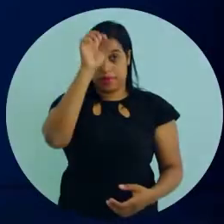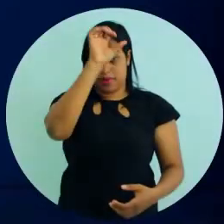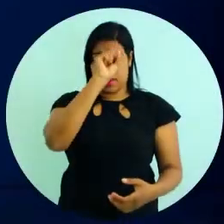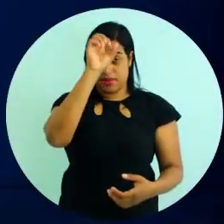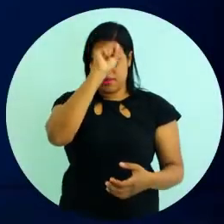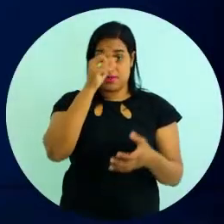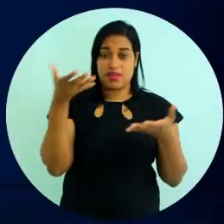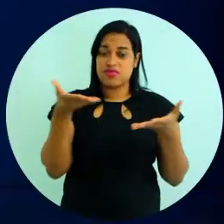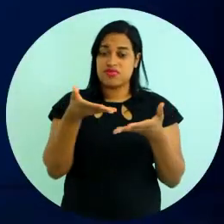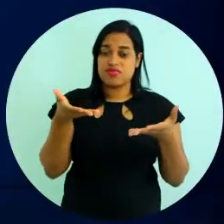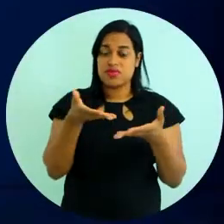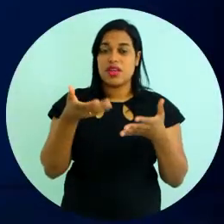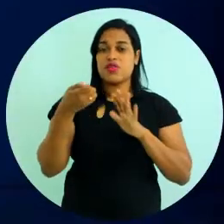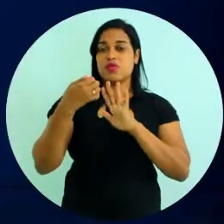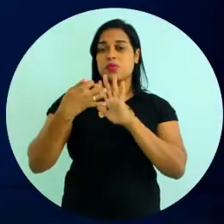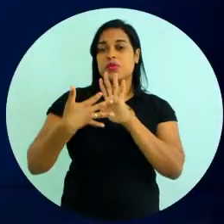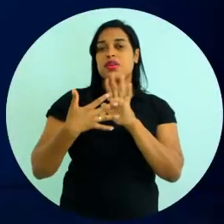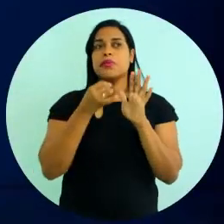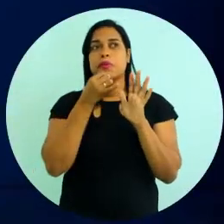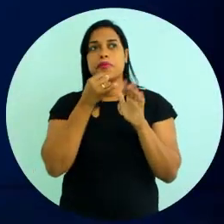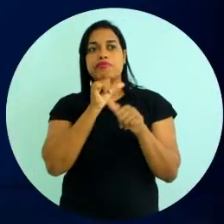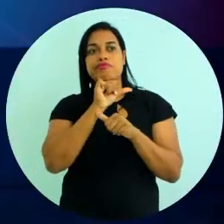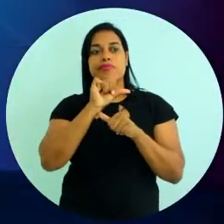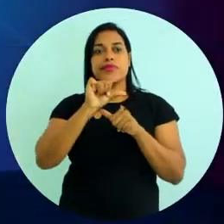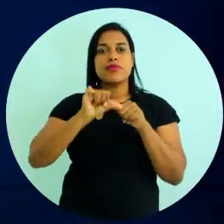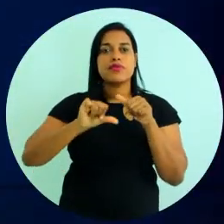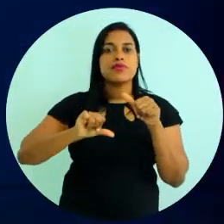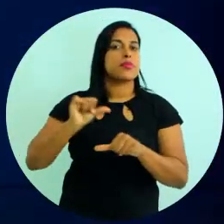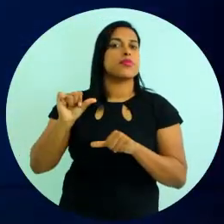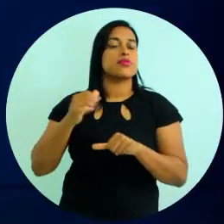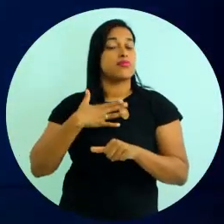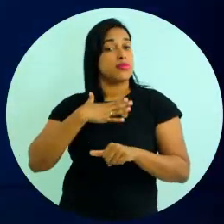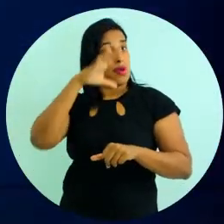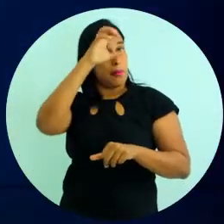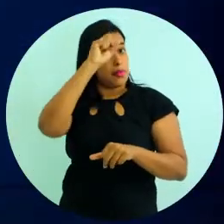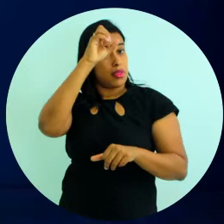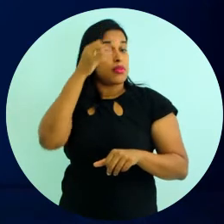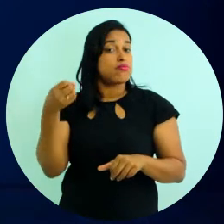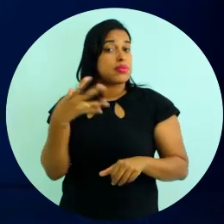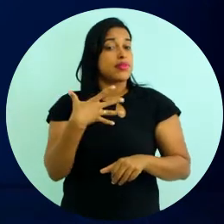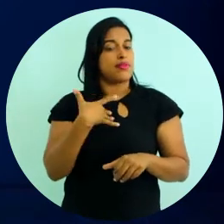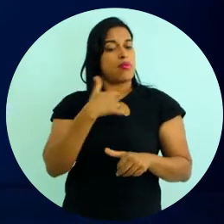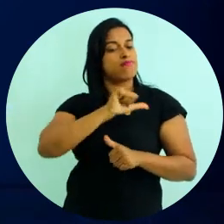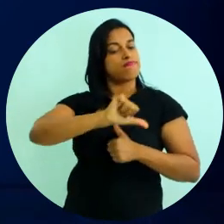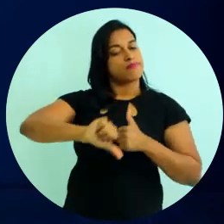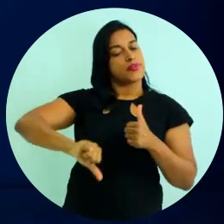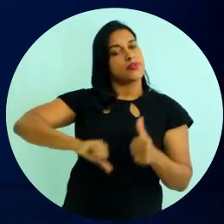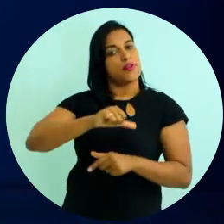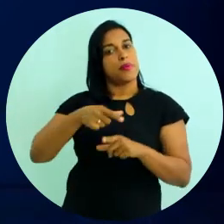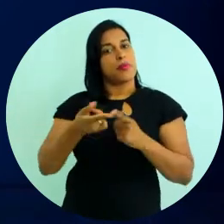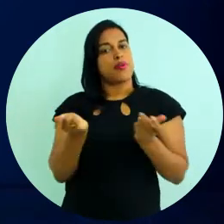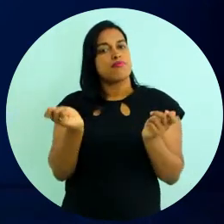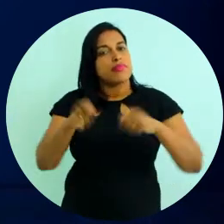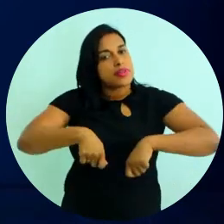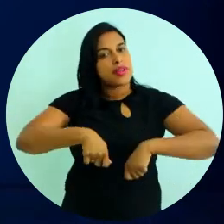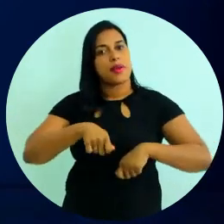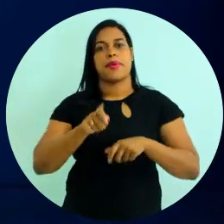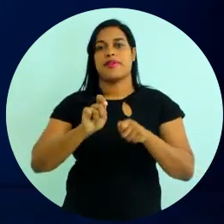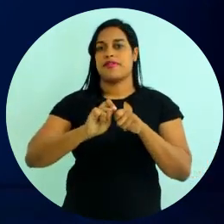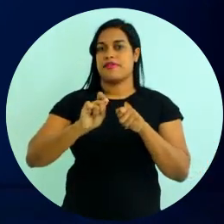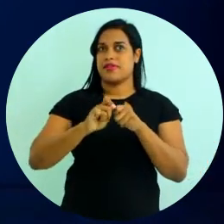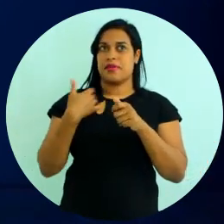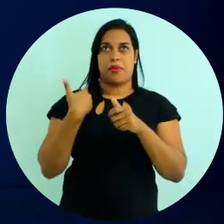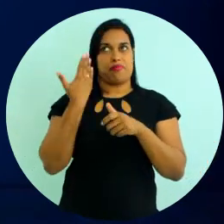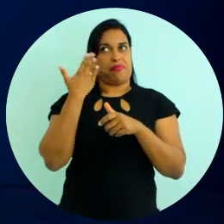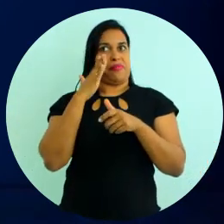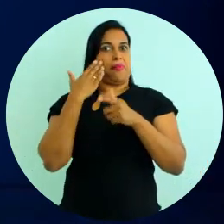A aprendizagem geralmente é definida como uma transformação. Quando eu aprendo coisas novas, eu me transformo, pois me torno capaz de